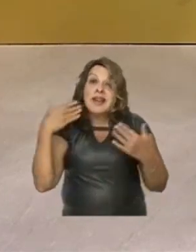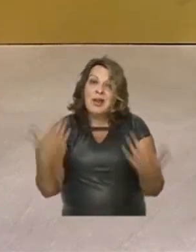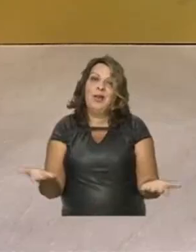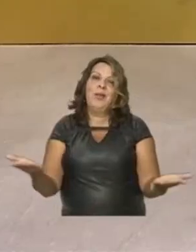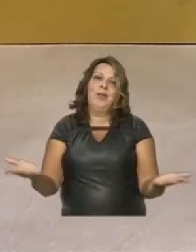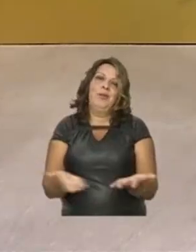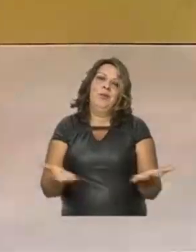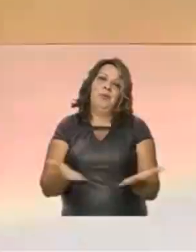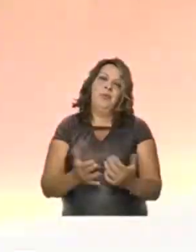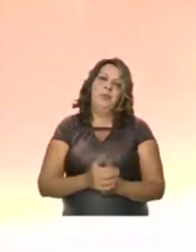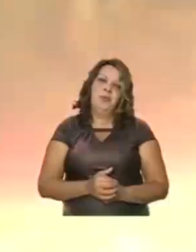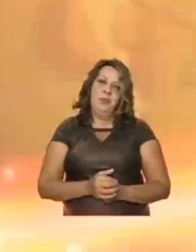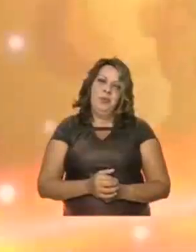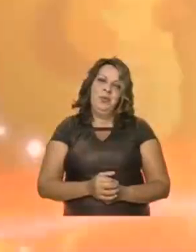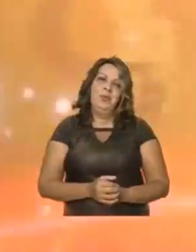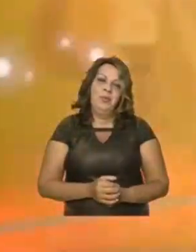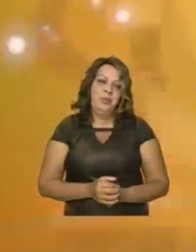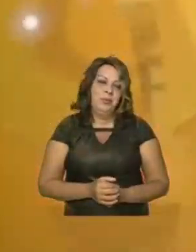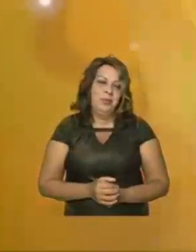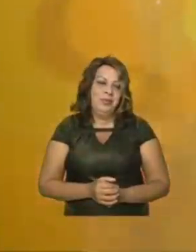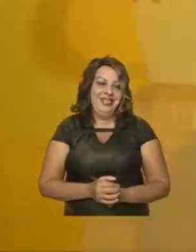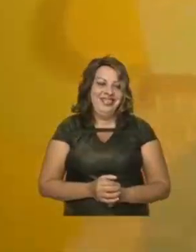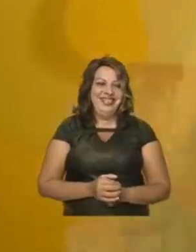agora. Vamos ver.